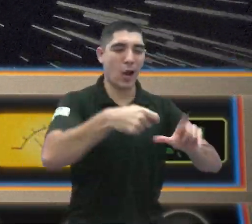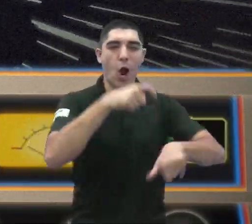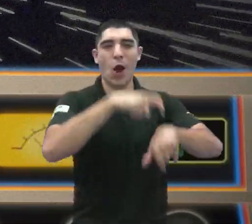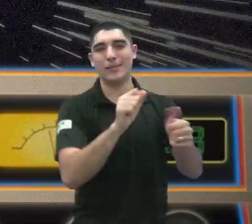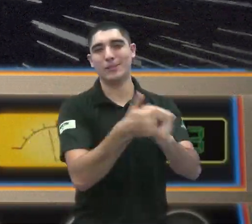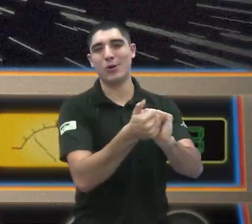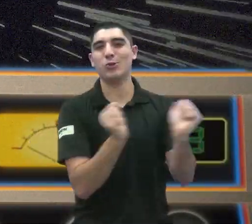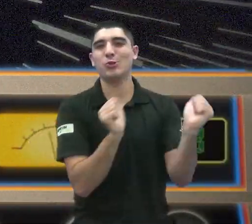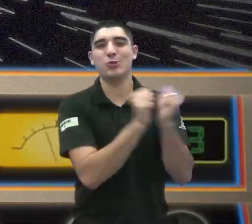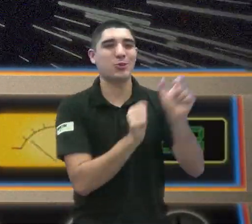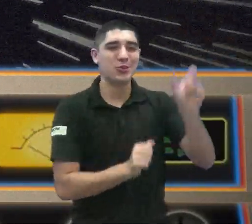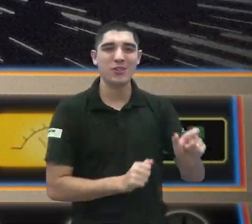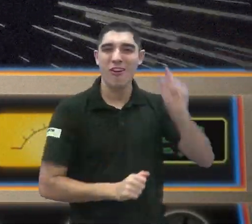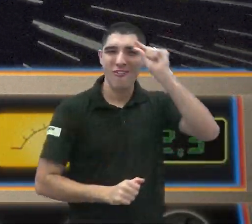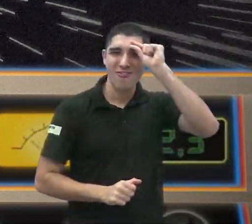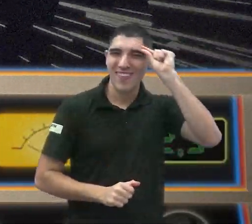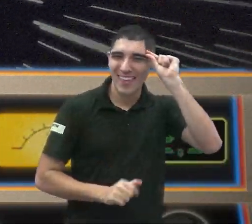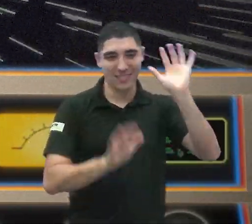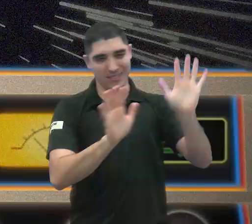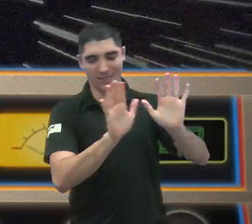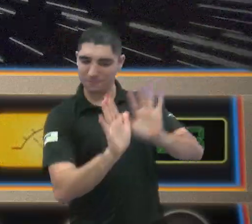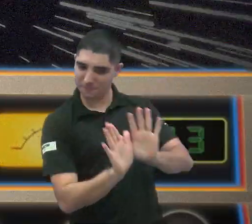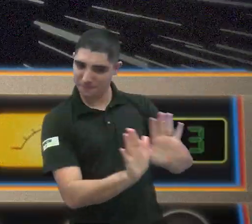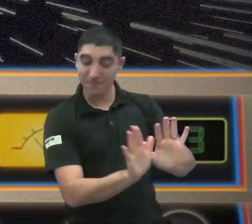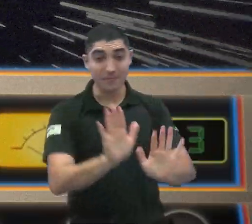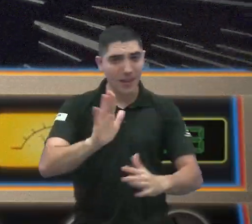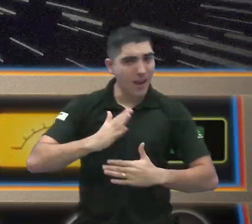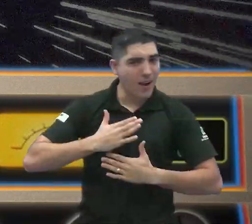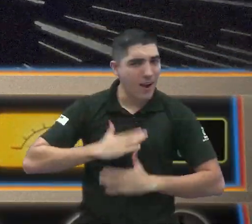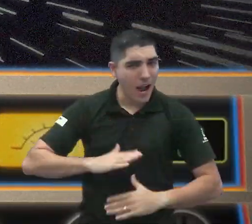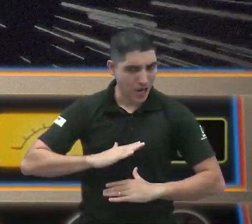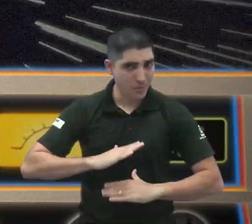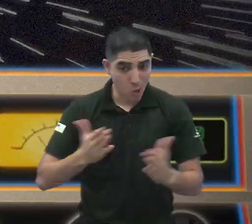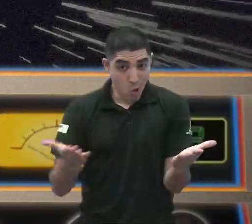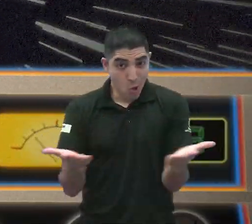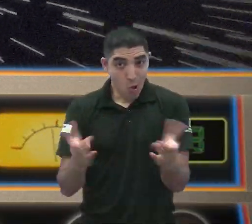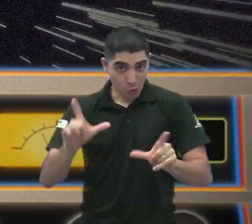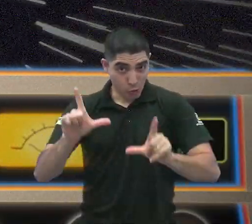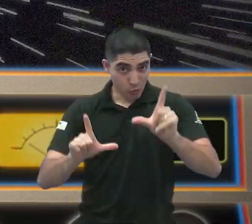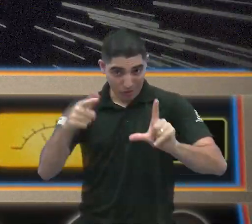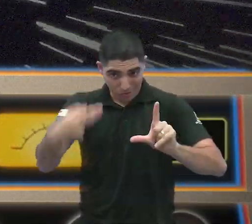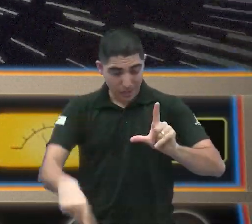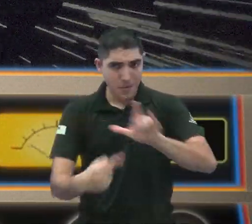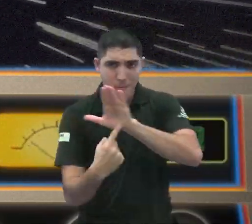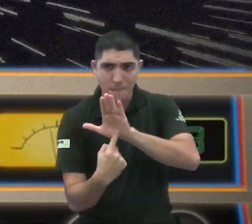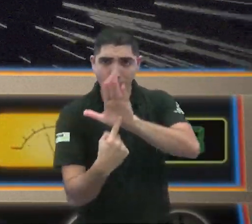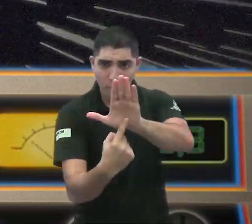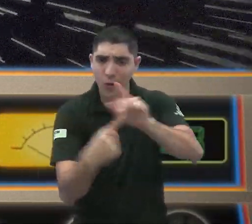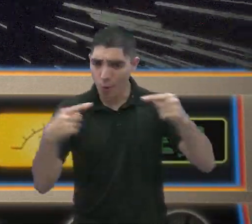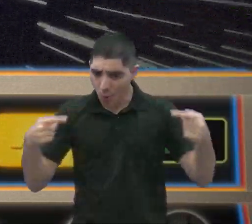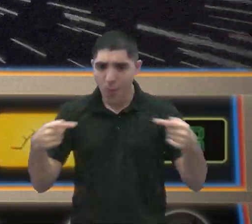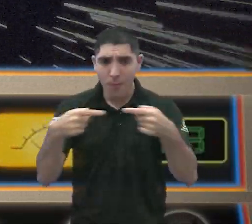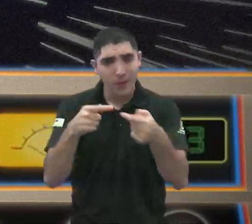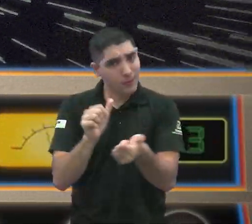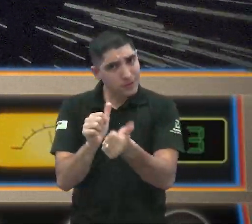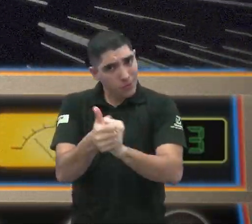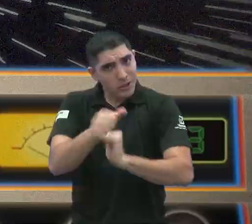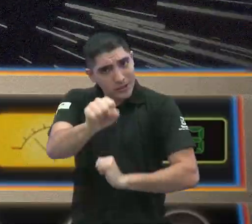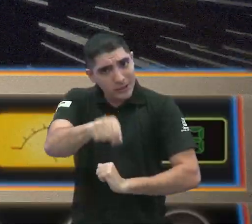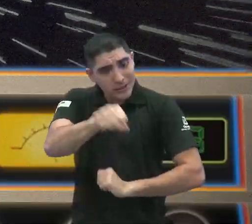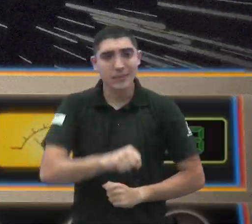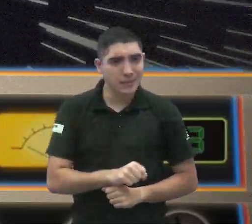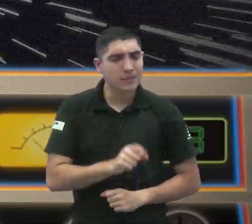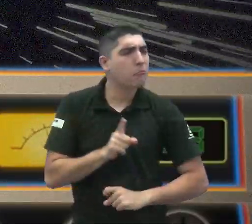Hora do Esporte com o querido Vieira Júnior. Mas calma, porque a nossa viagem no tempo de hoje também tem a ver